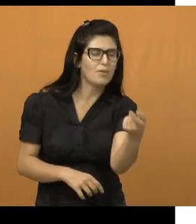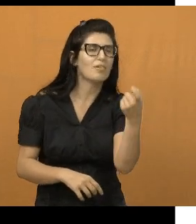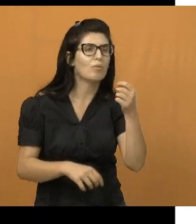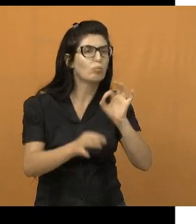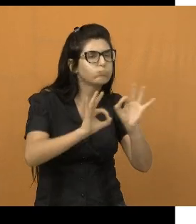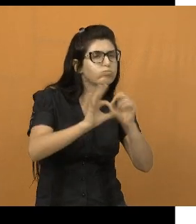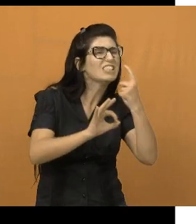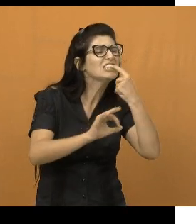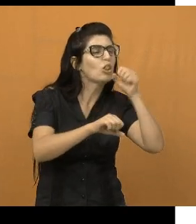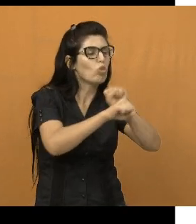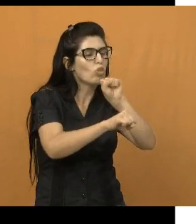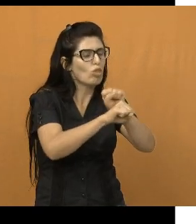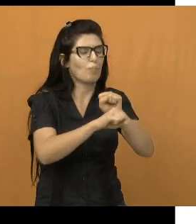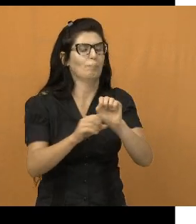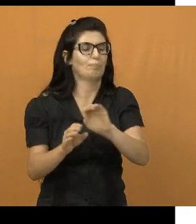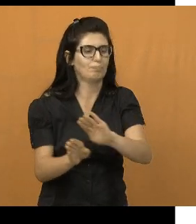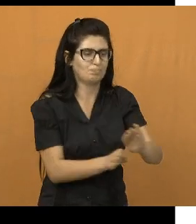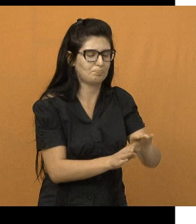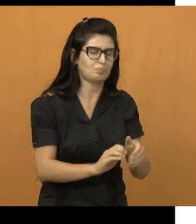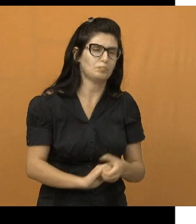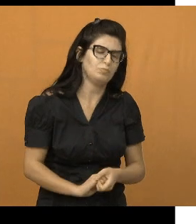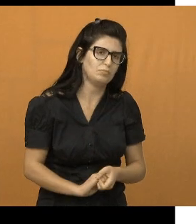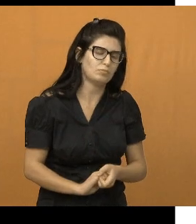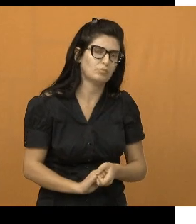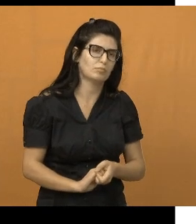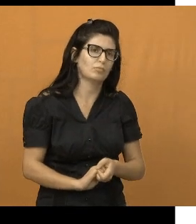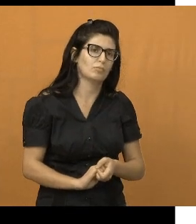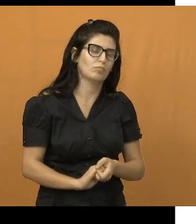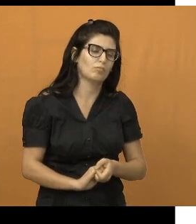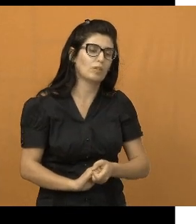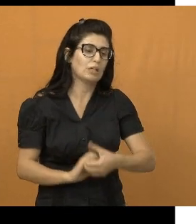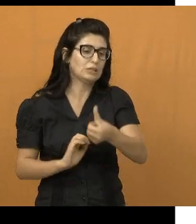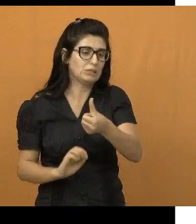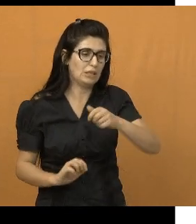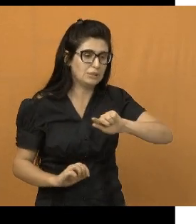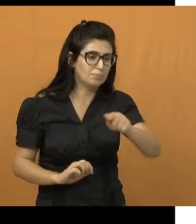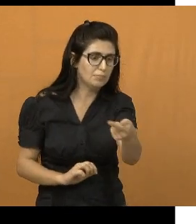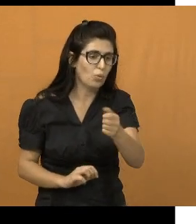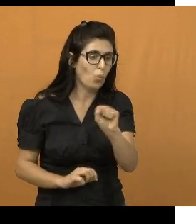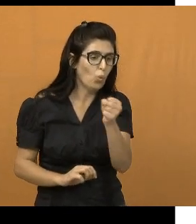Com relação aos tratamentos completados,